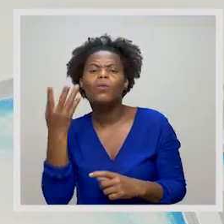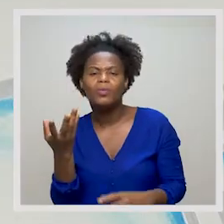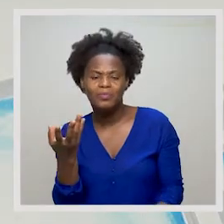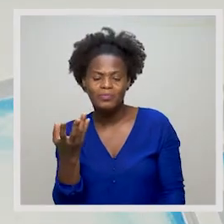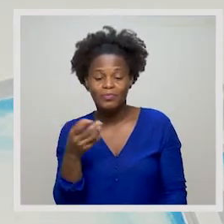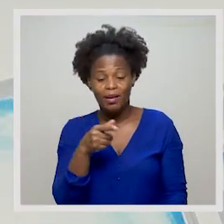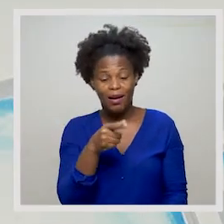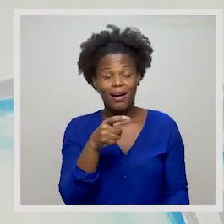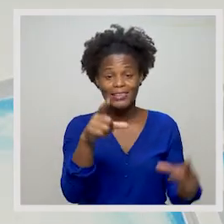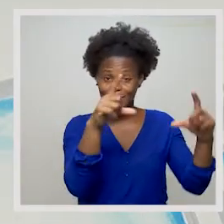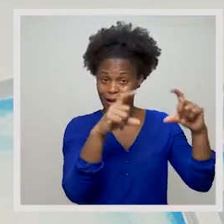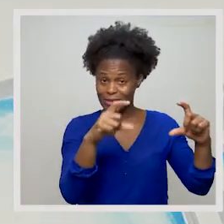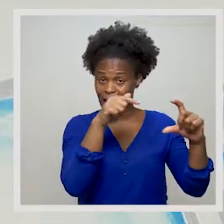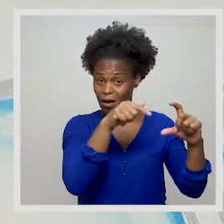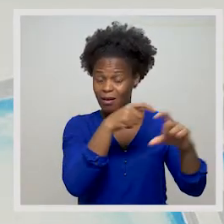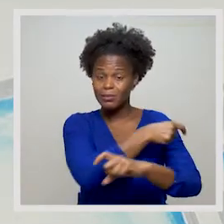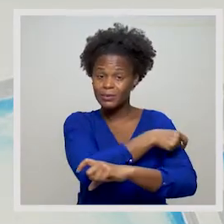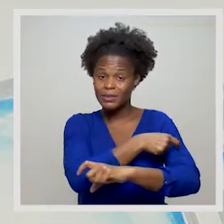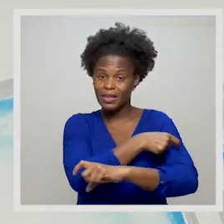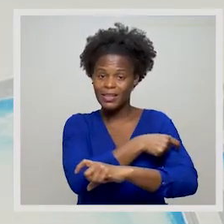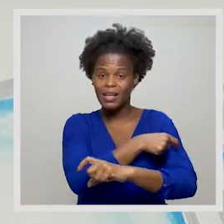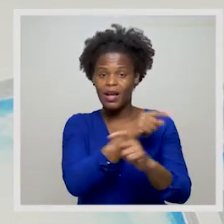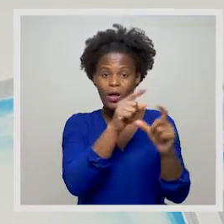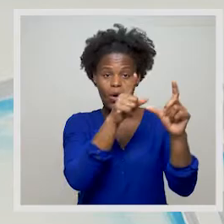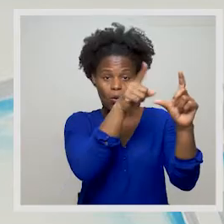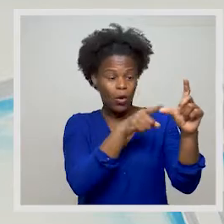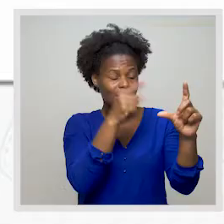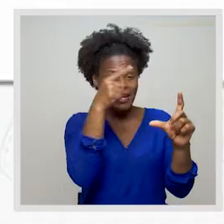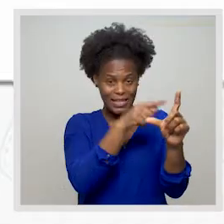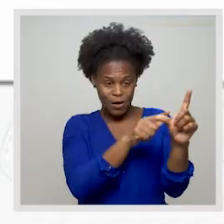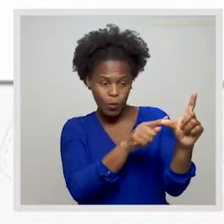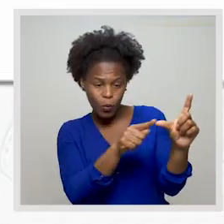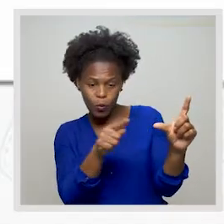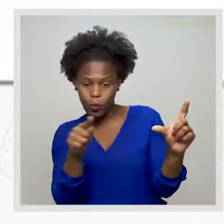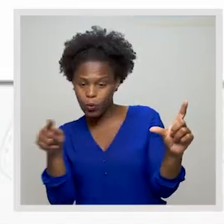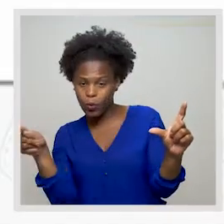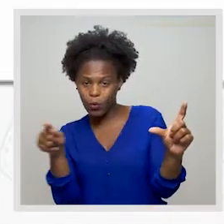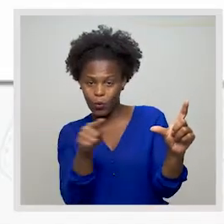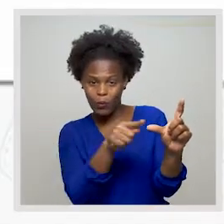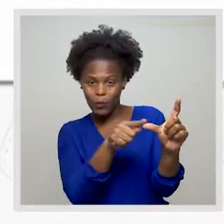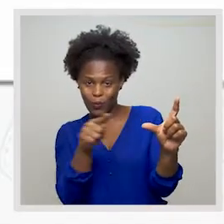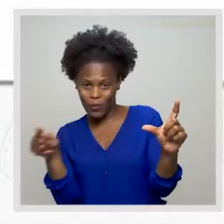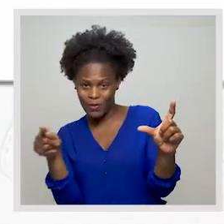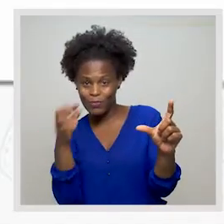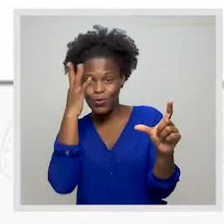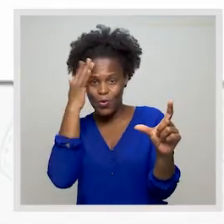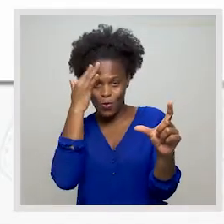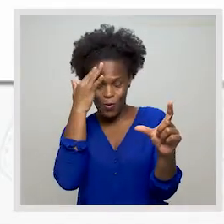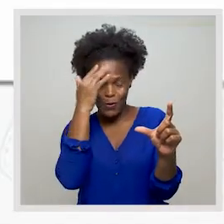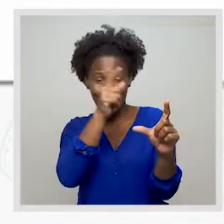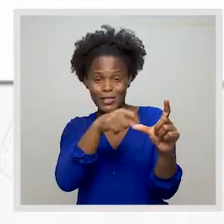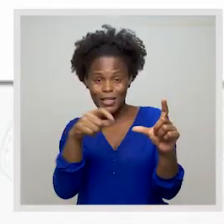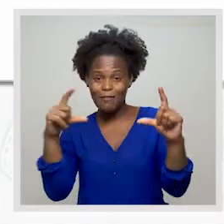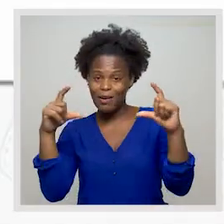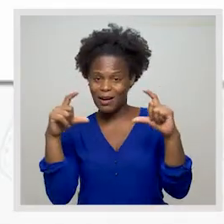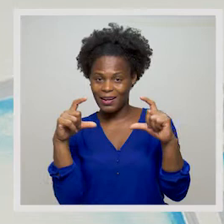histograma? As classes representam-se no eixo horizontal. Então, lá no eixo